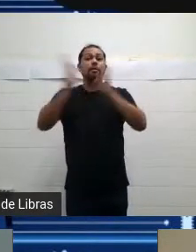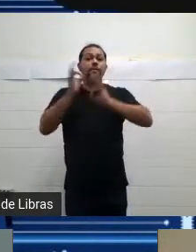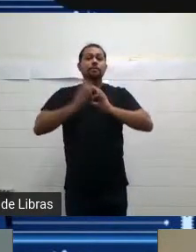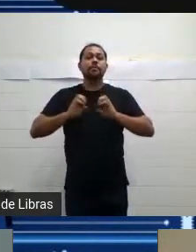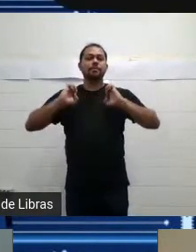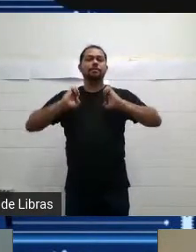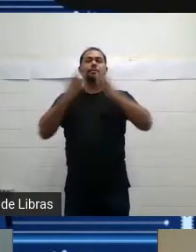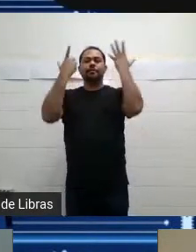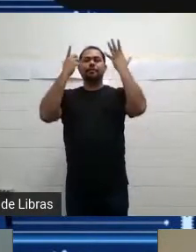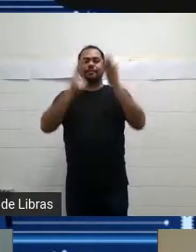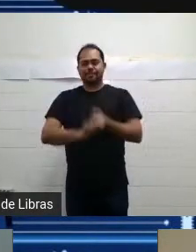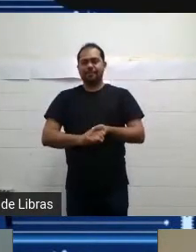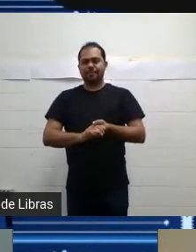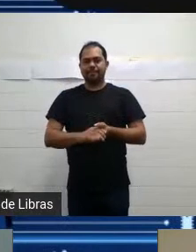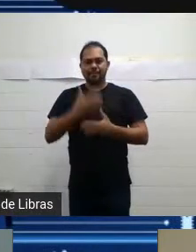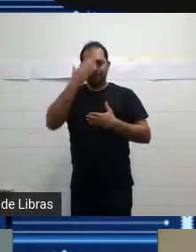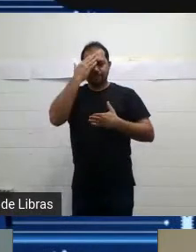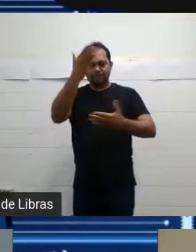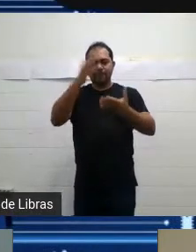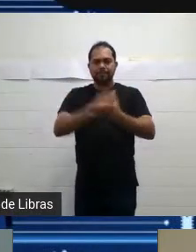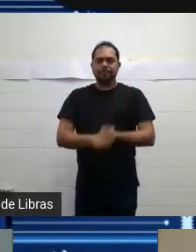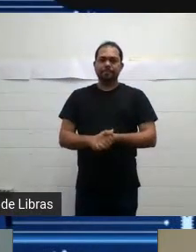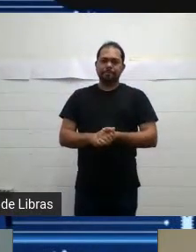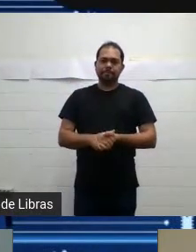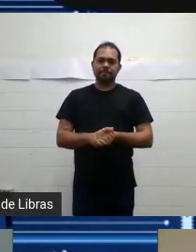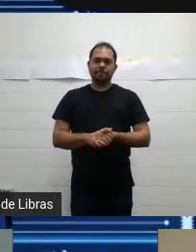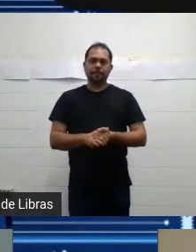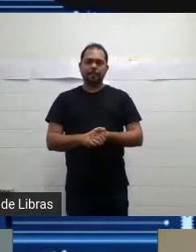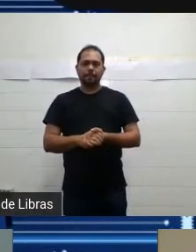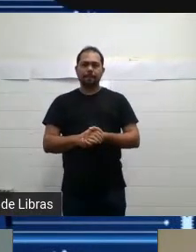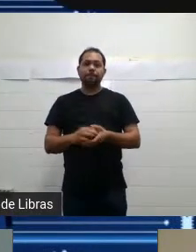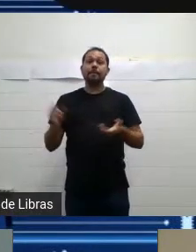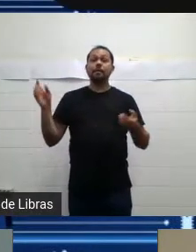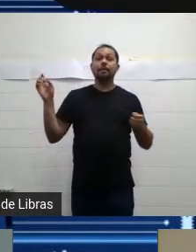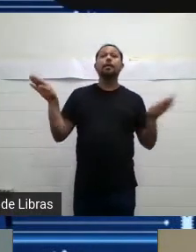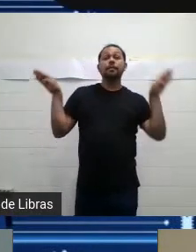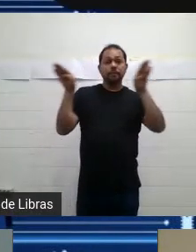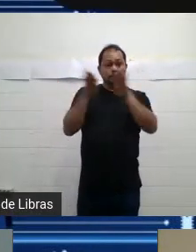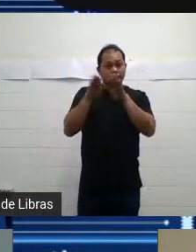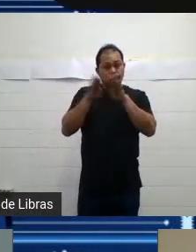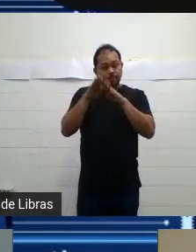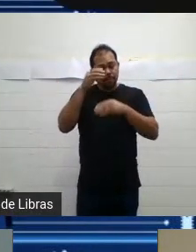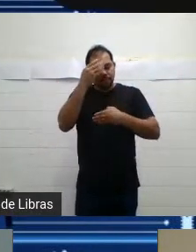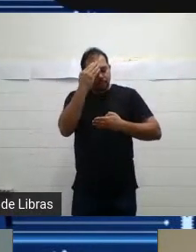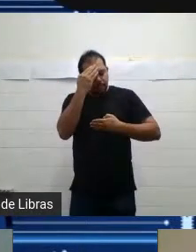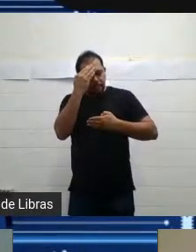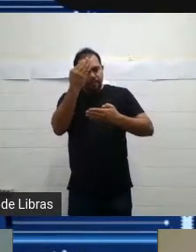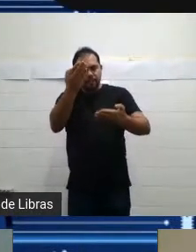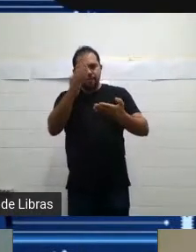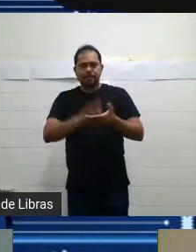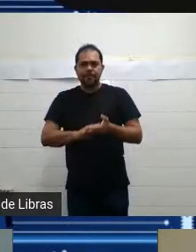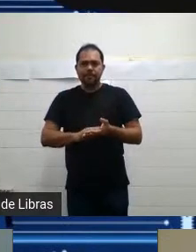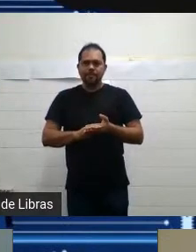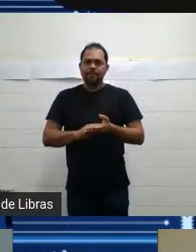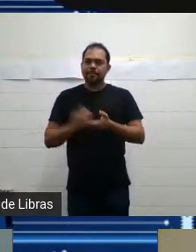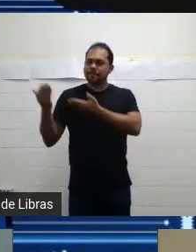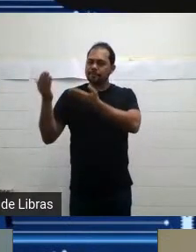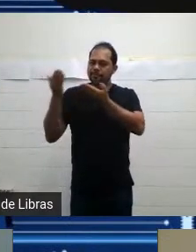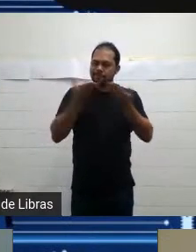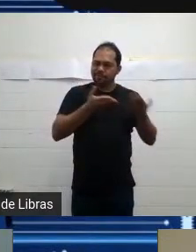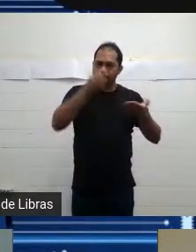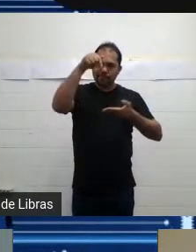maravilhoso. Obrigada. É, eu também queria registrar o agradecimento pela oportunidade de participar,